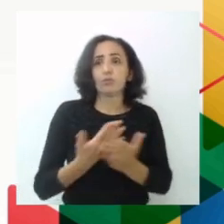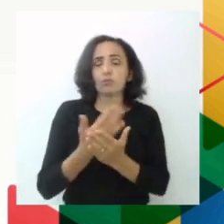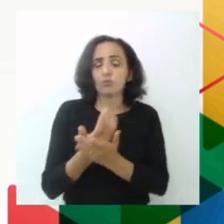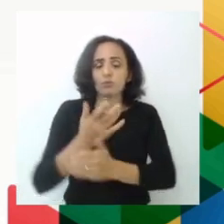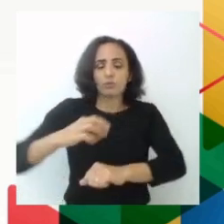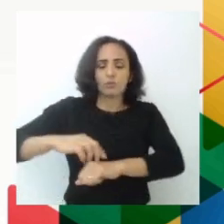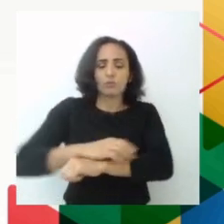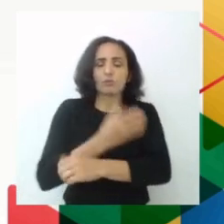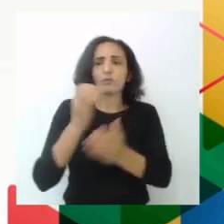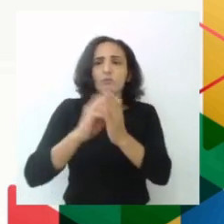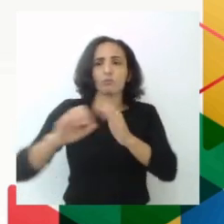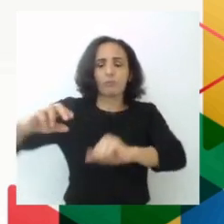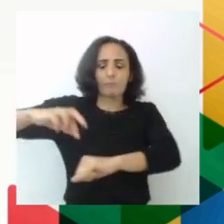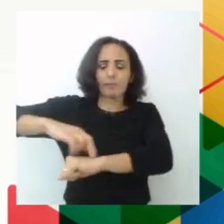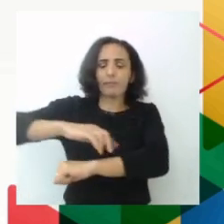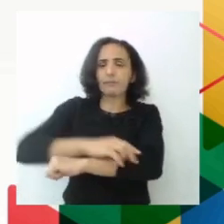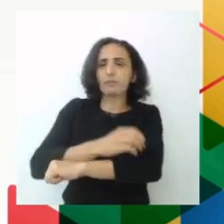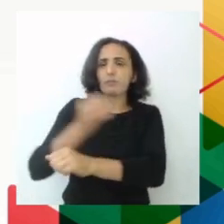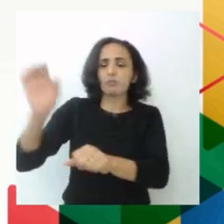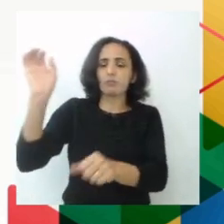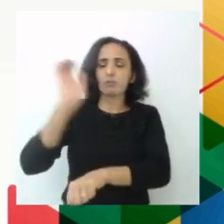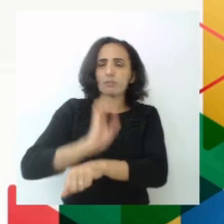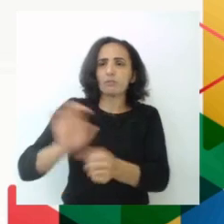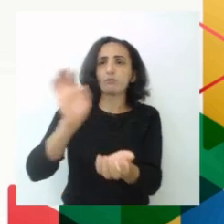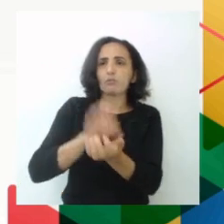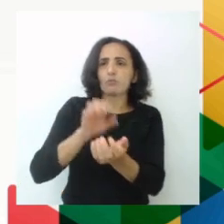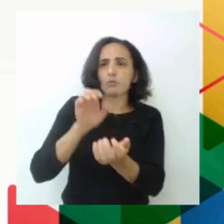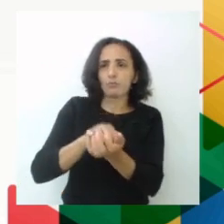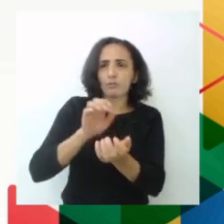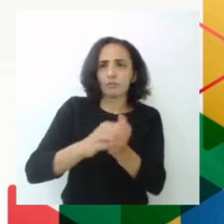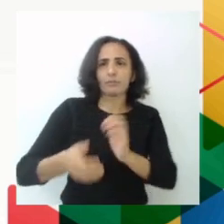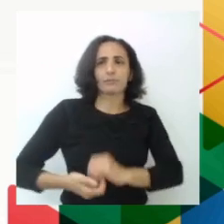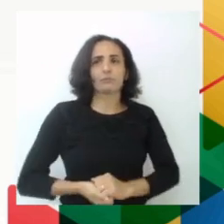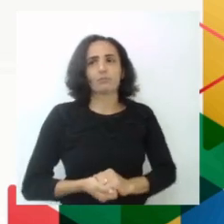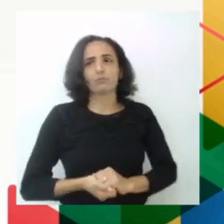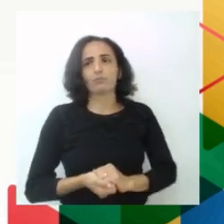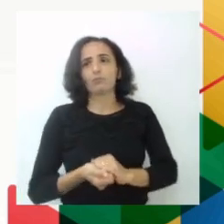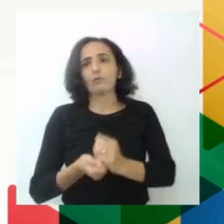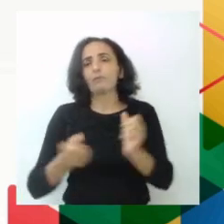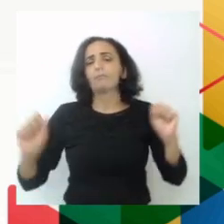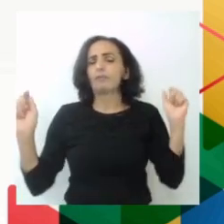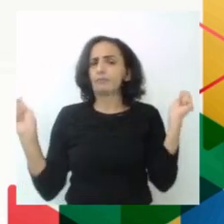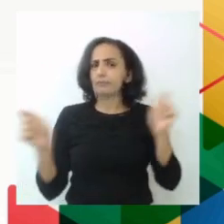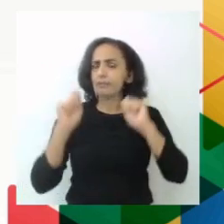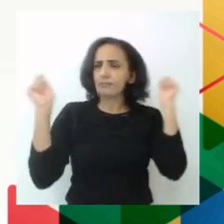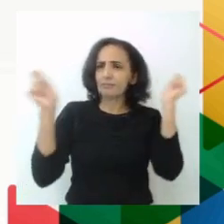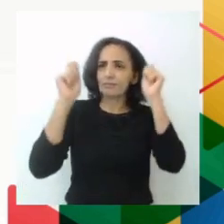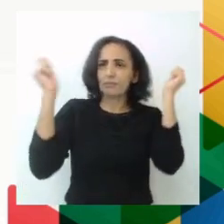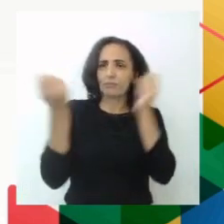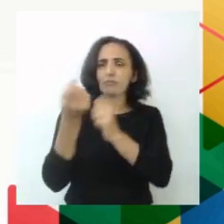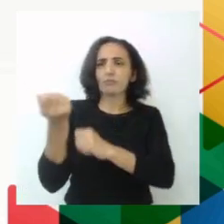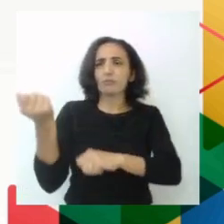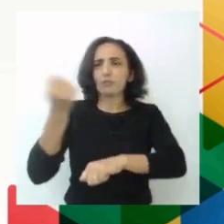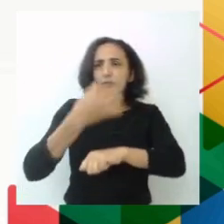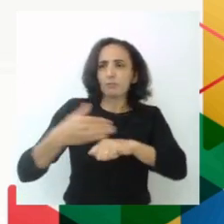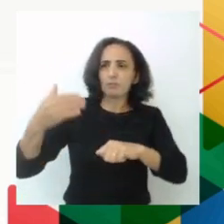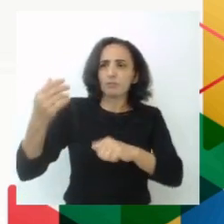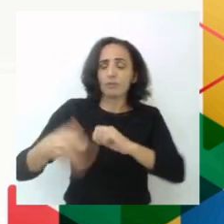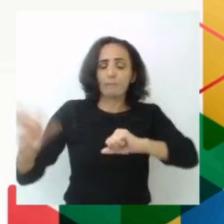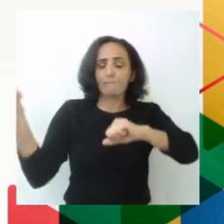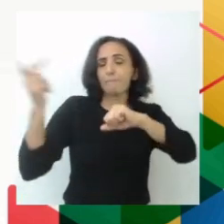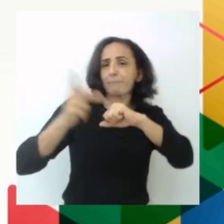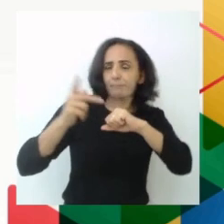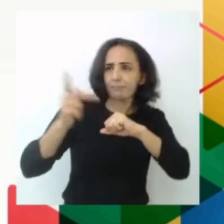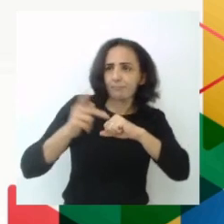do concurso para Miss Pernambuco são a Miss Triunfo, a Miss Caruaru, a Miss Salgueiro, a Miss